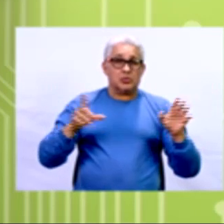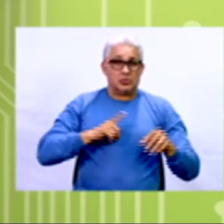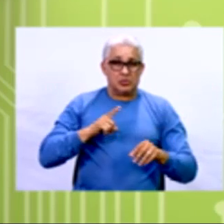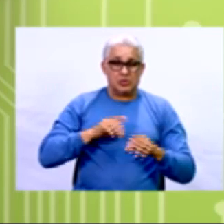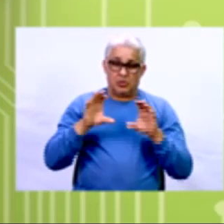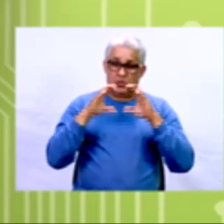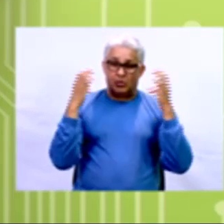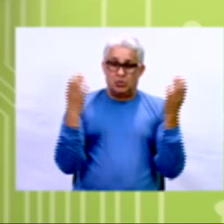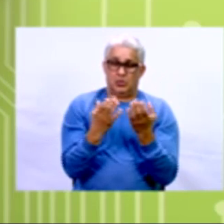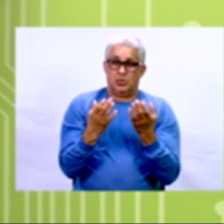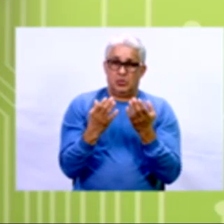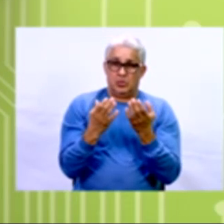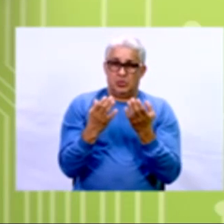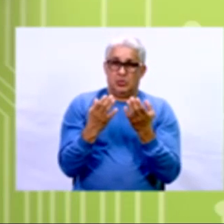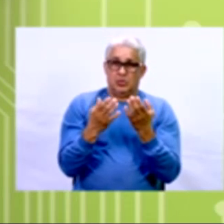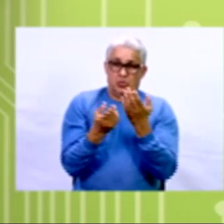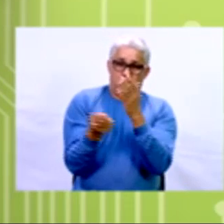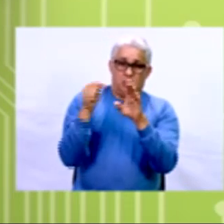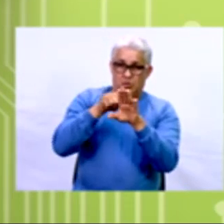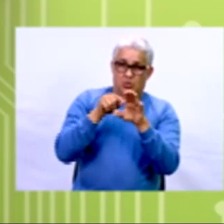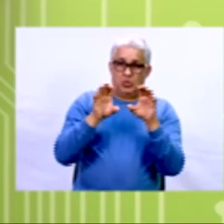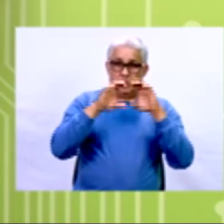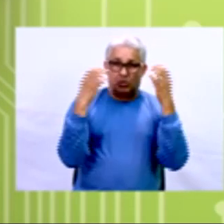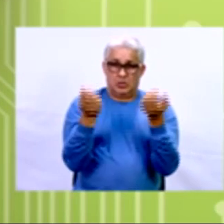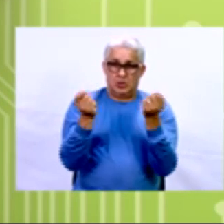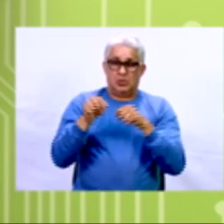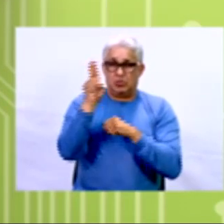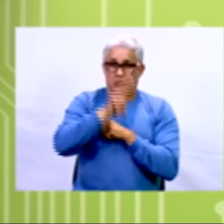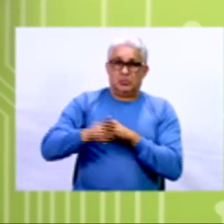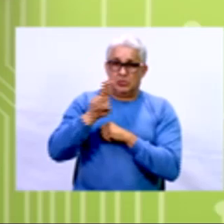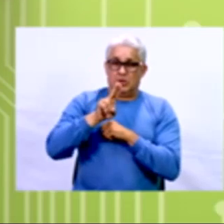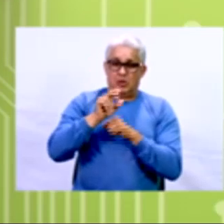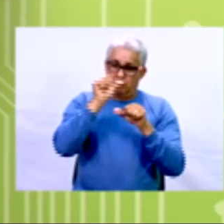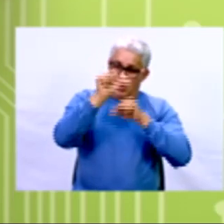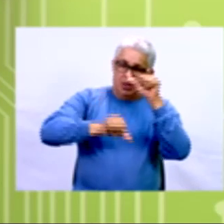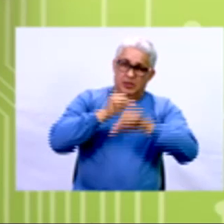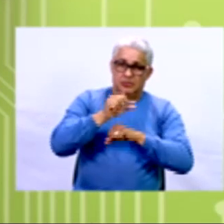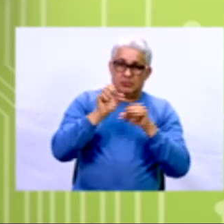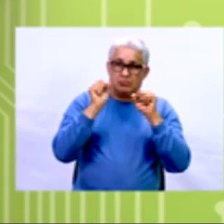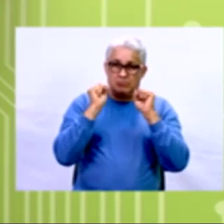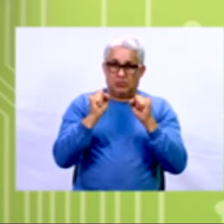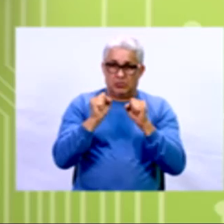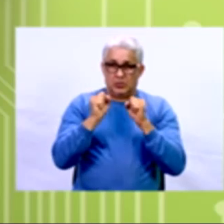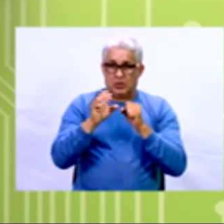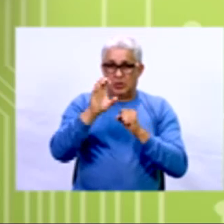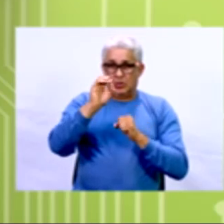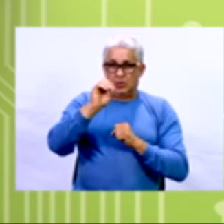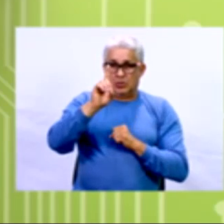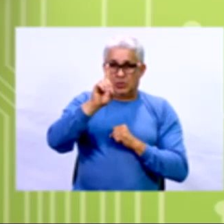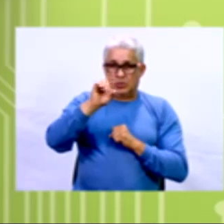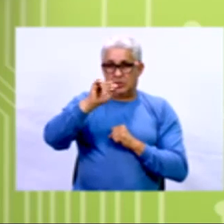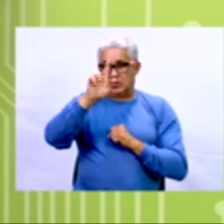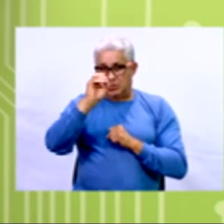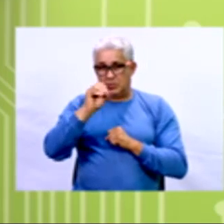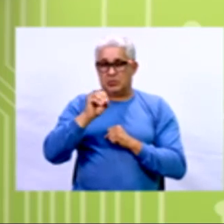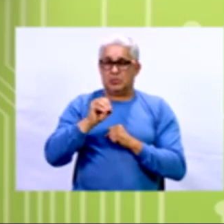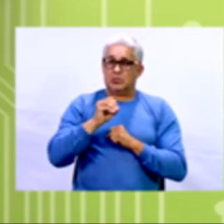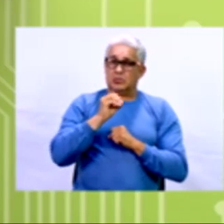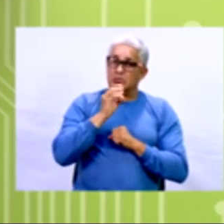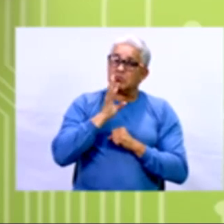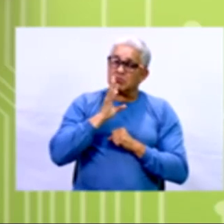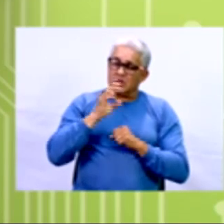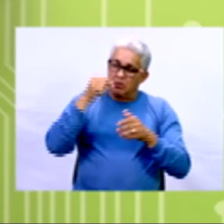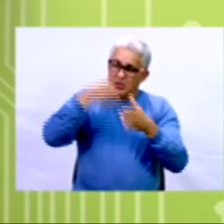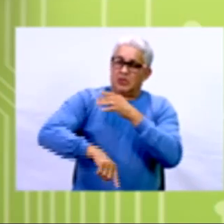uma comunidade por trás que pode usar para alterar ele. Você pode abrir o código, né? Quem tem conhecimento de informática,